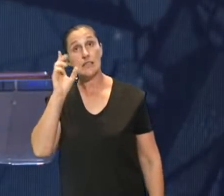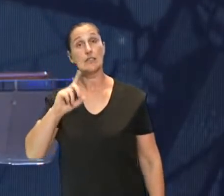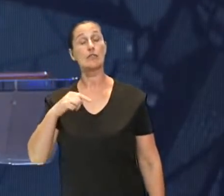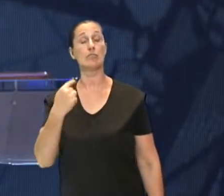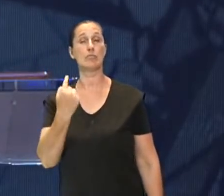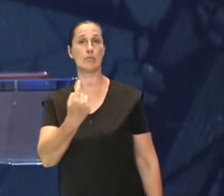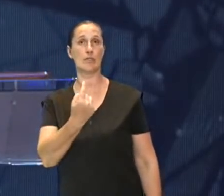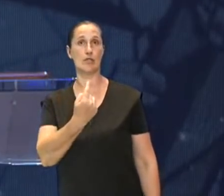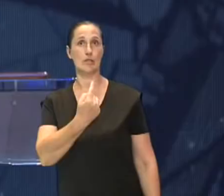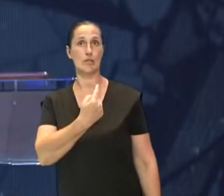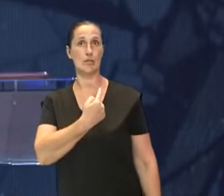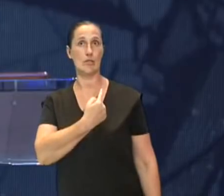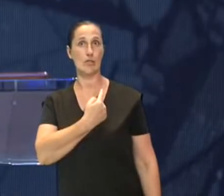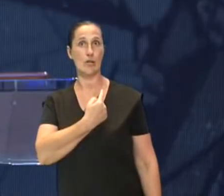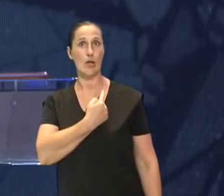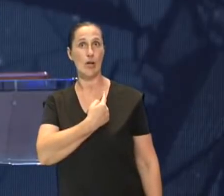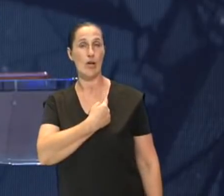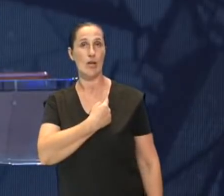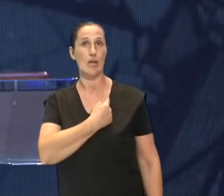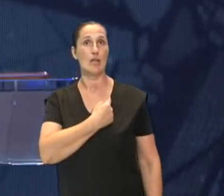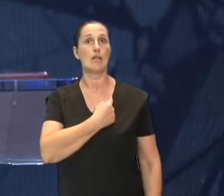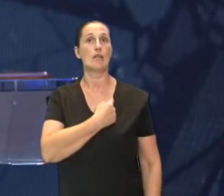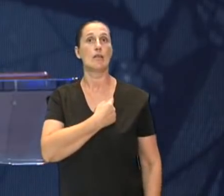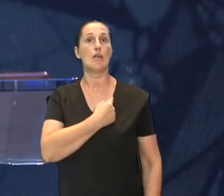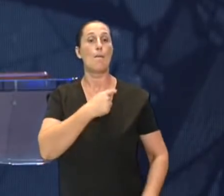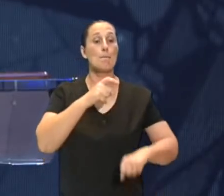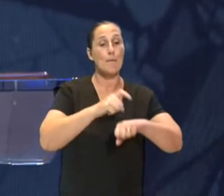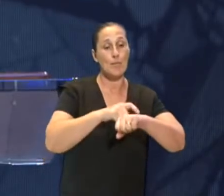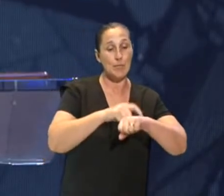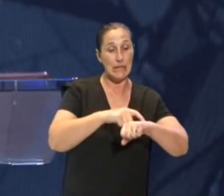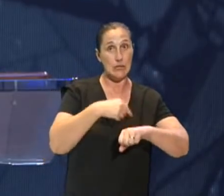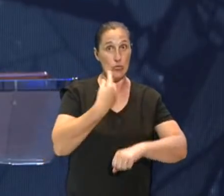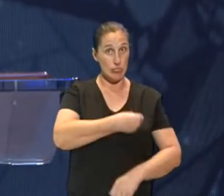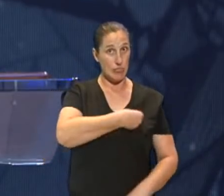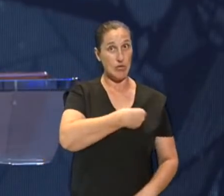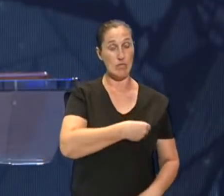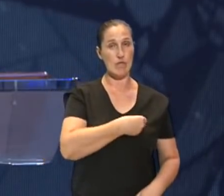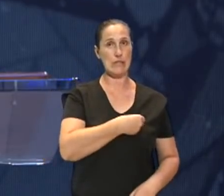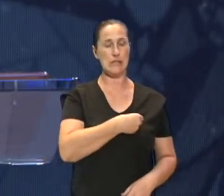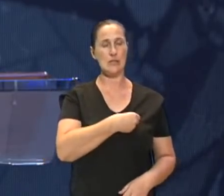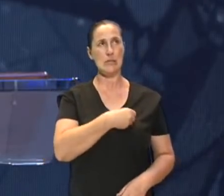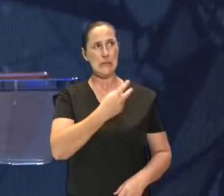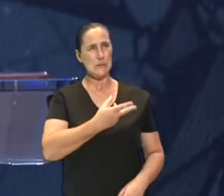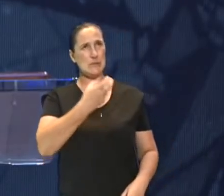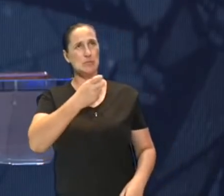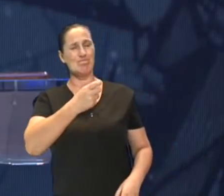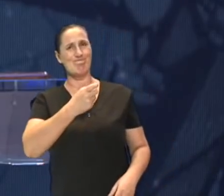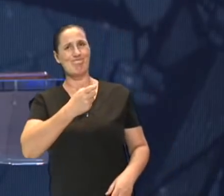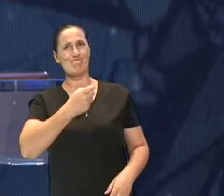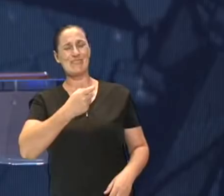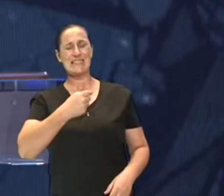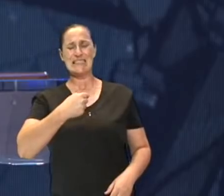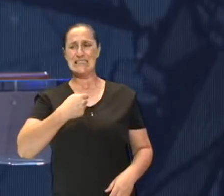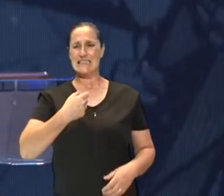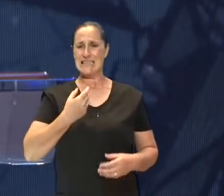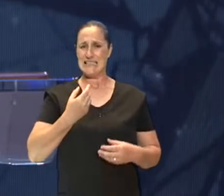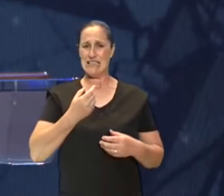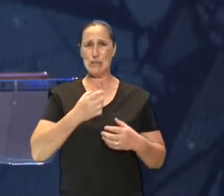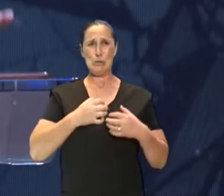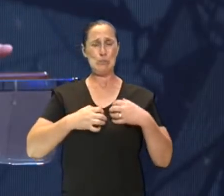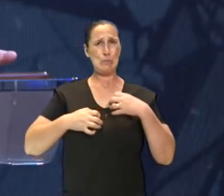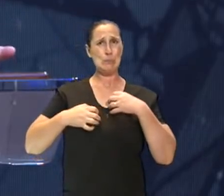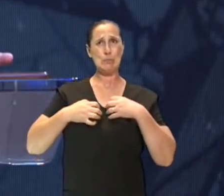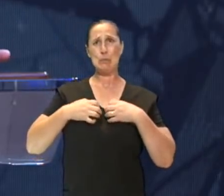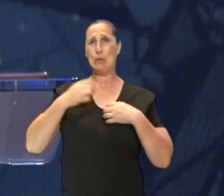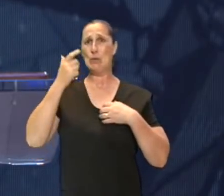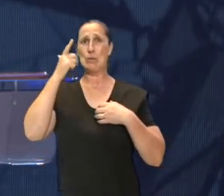gente, determinados momentos da vida, a gente se vê em algumas situações que a gente não